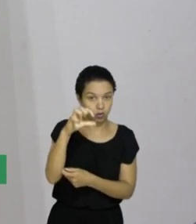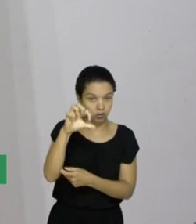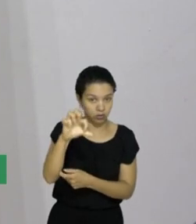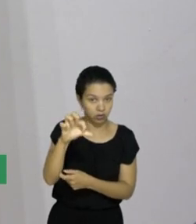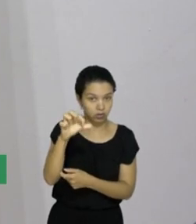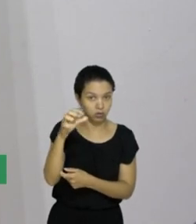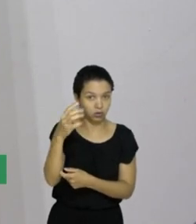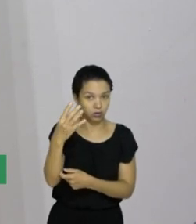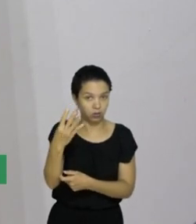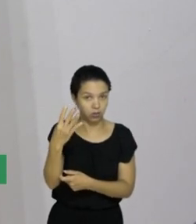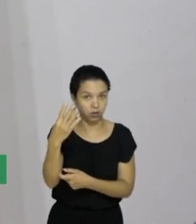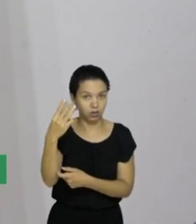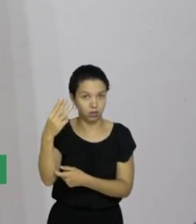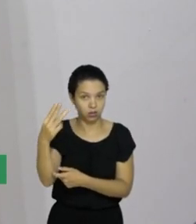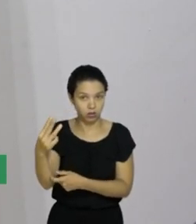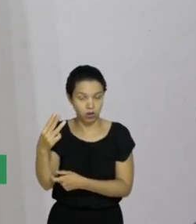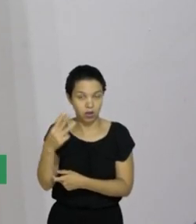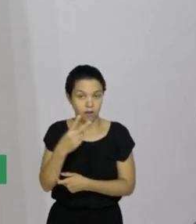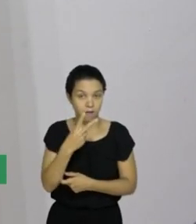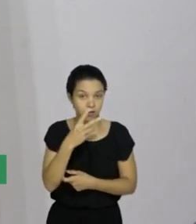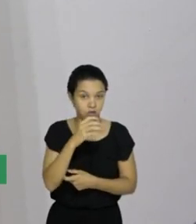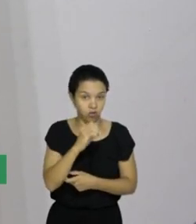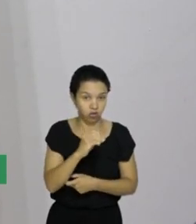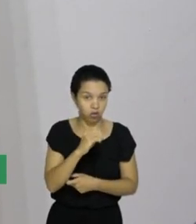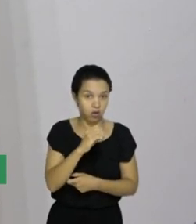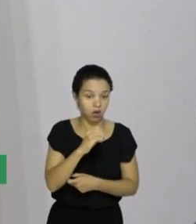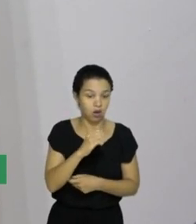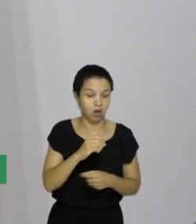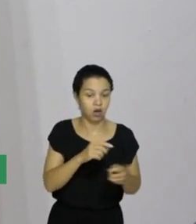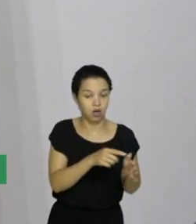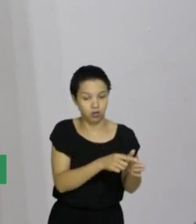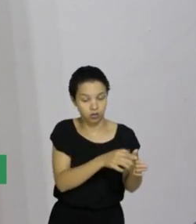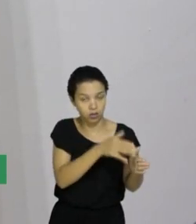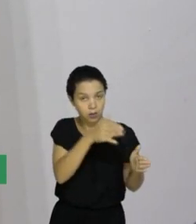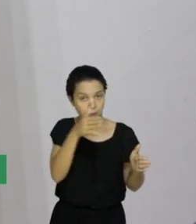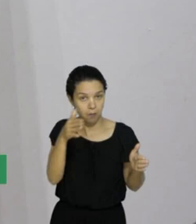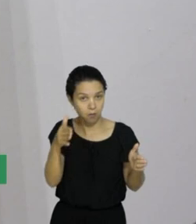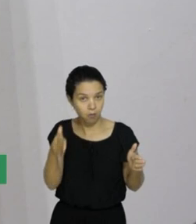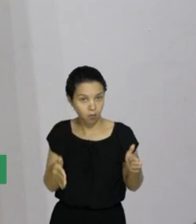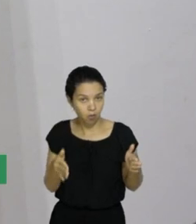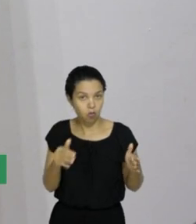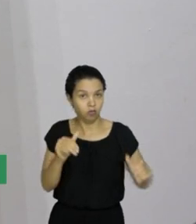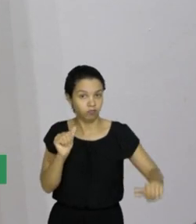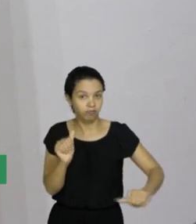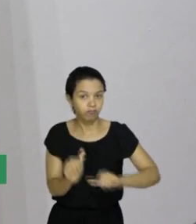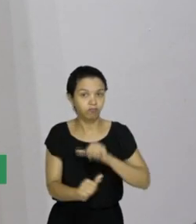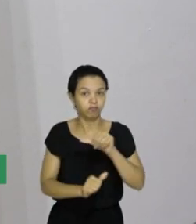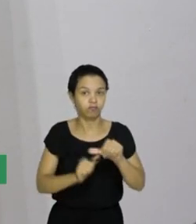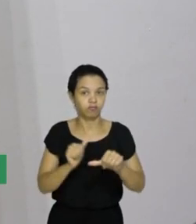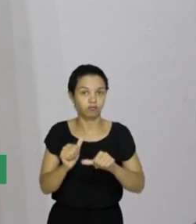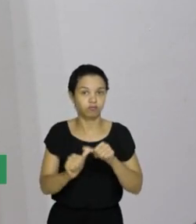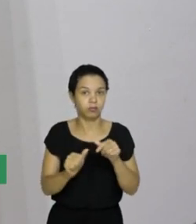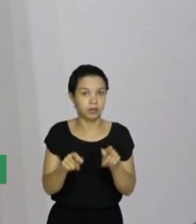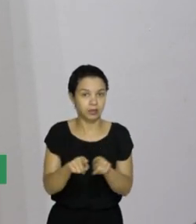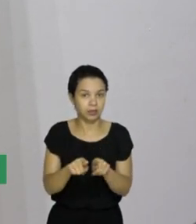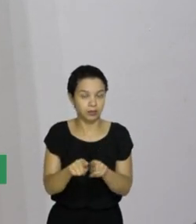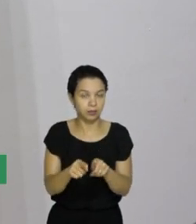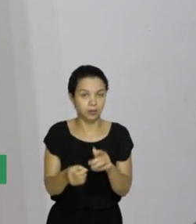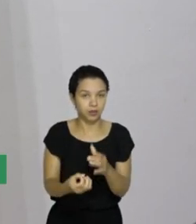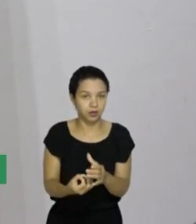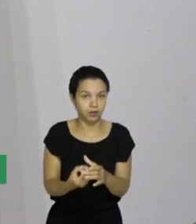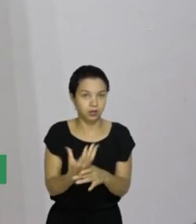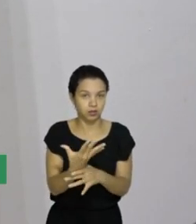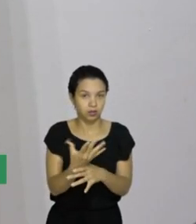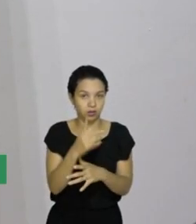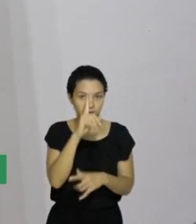20 Anos Depois dessa mudança iniciada por Max off e também da criação do